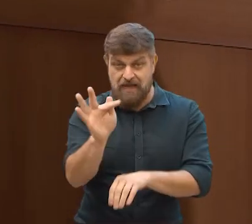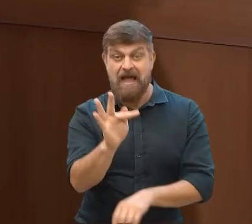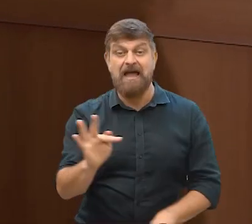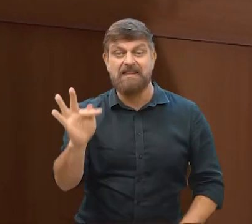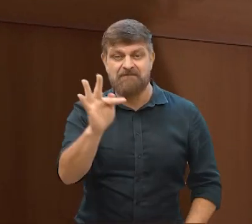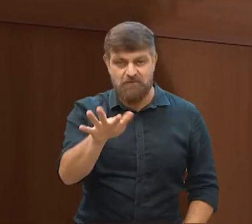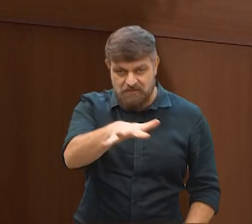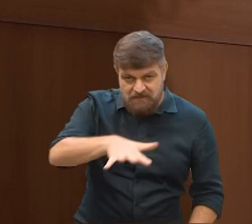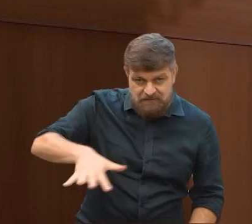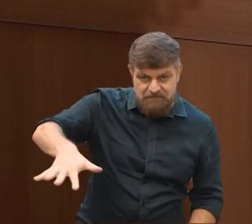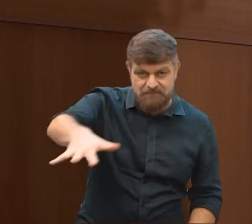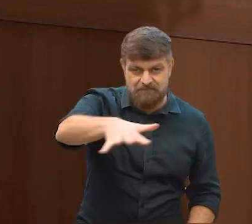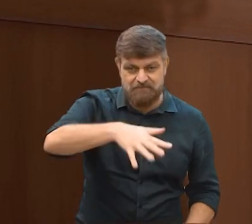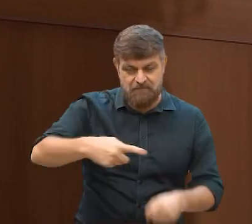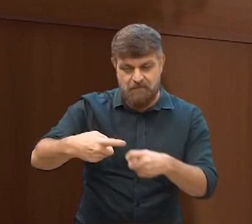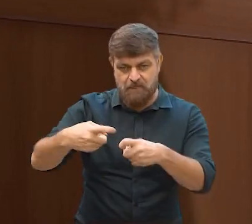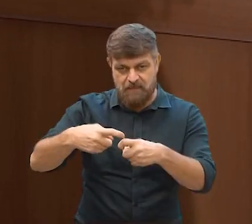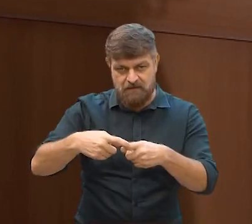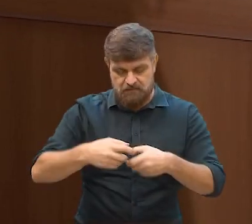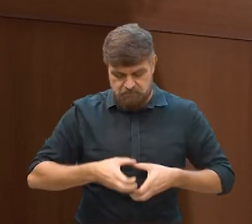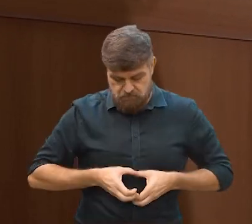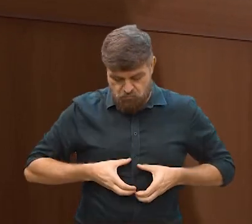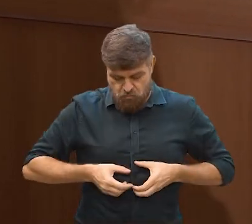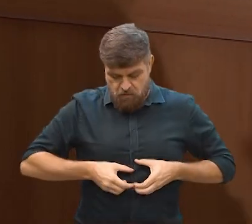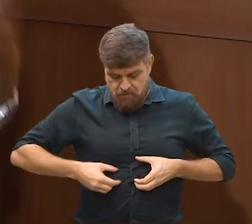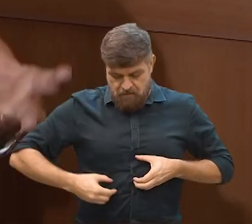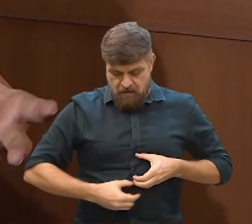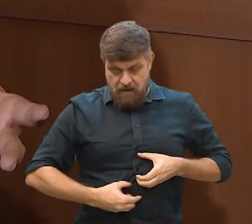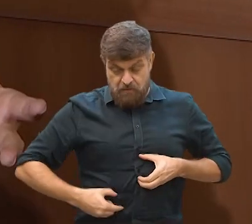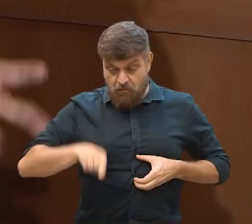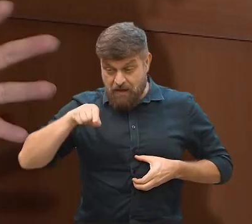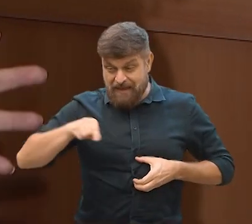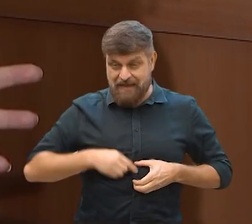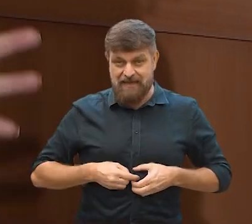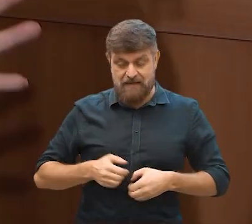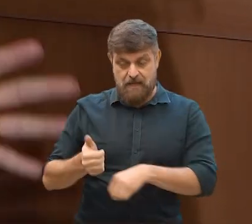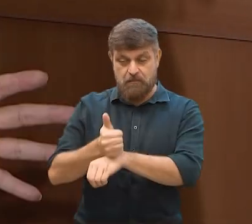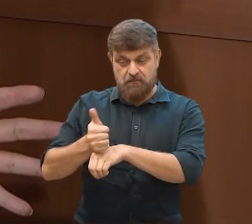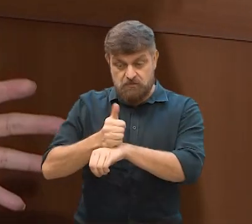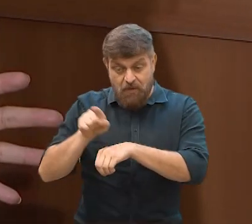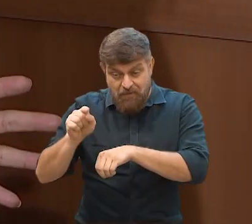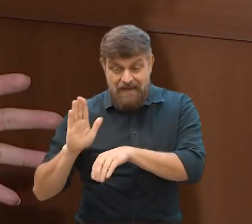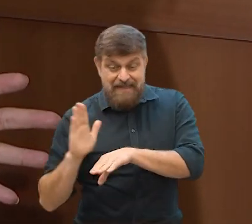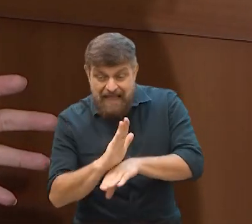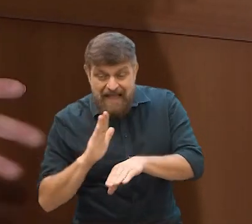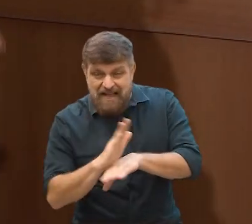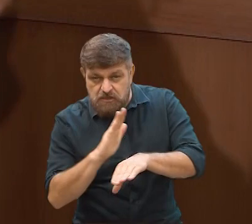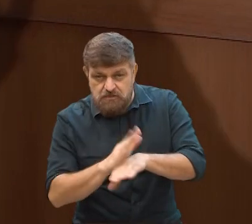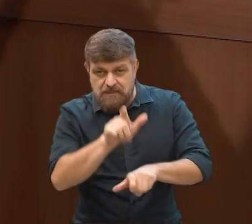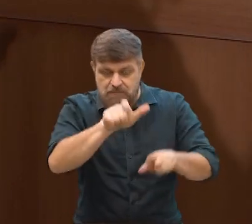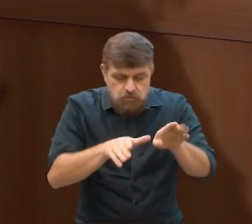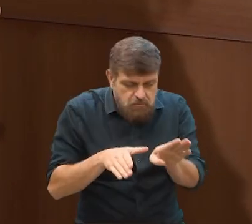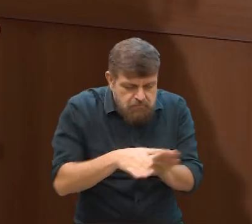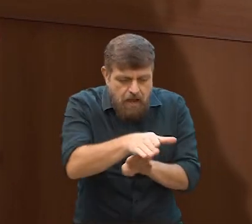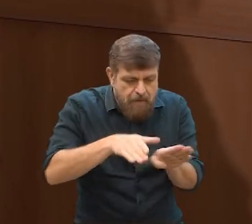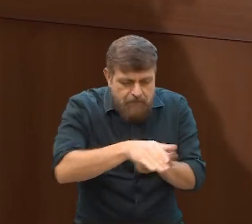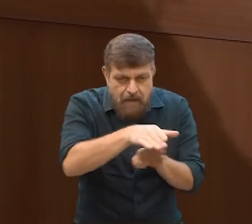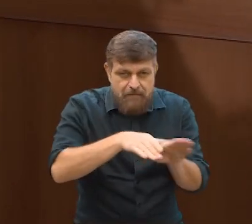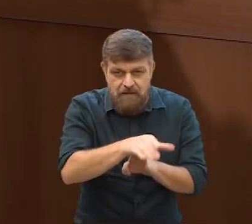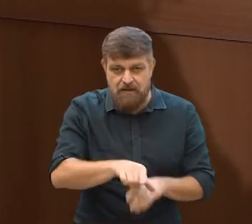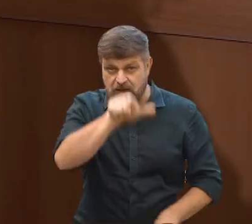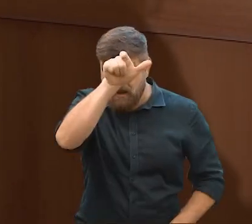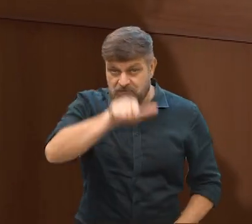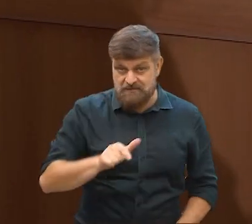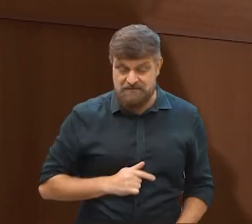desse universo da gastroenterologia e tem ajudado as pessoas com isso, com essas orientações. Então, se você